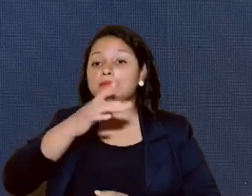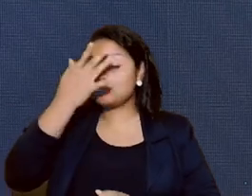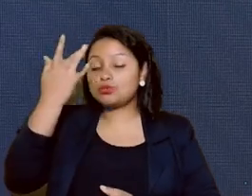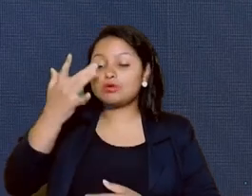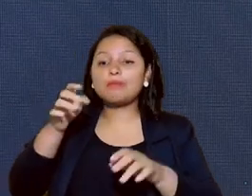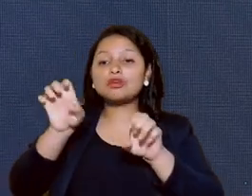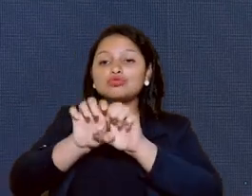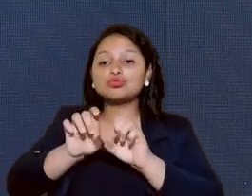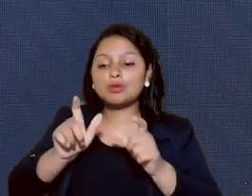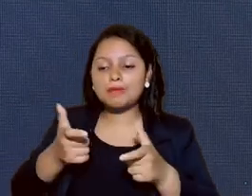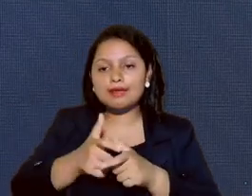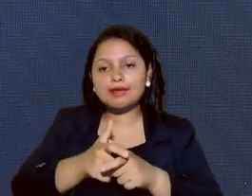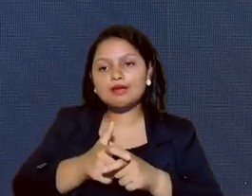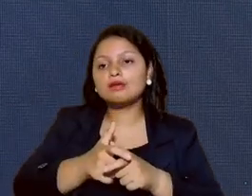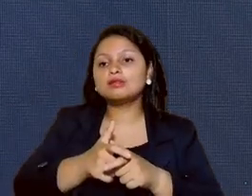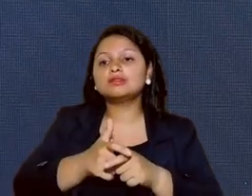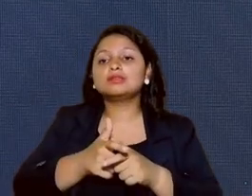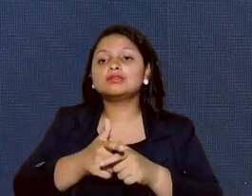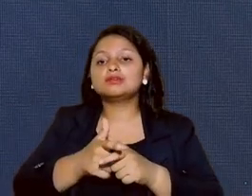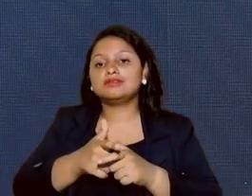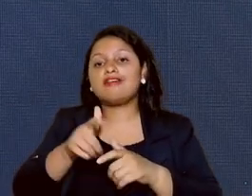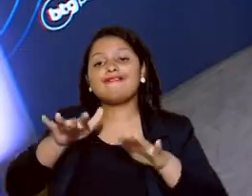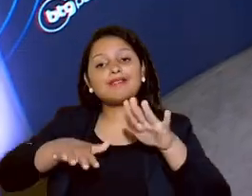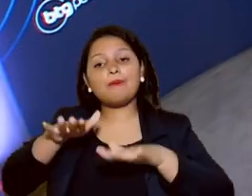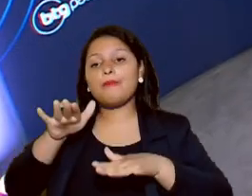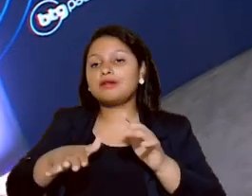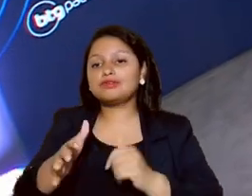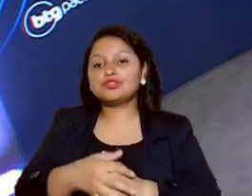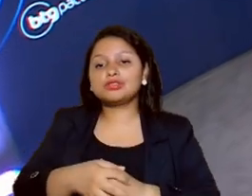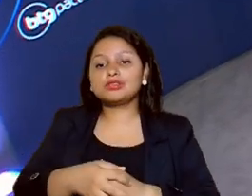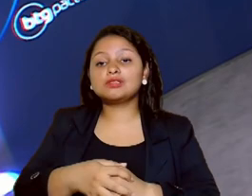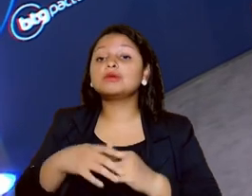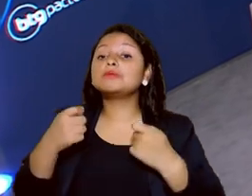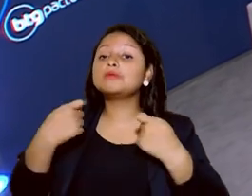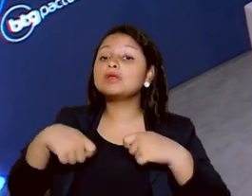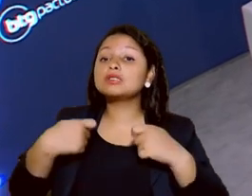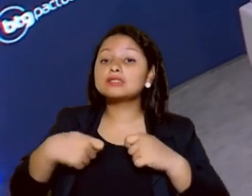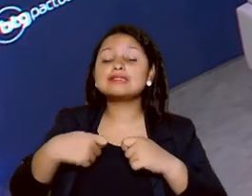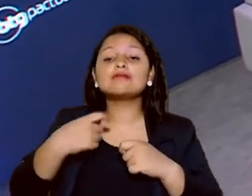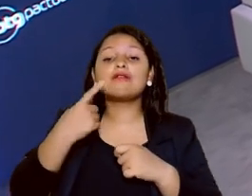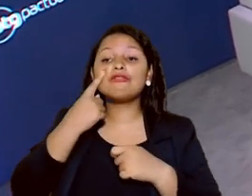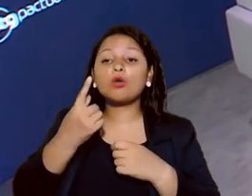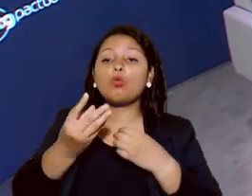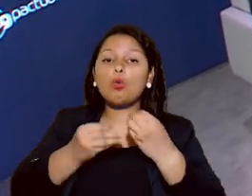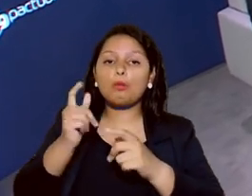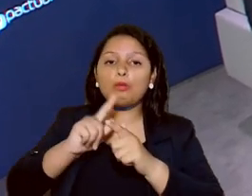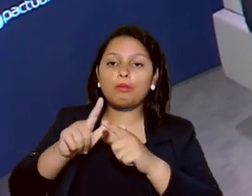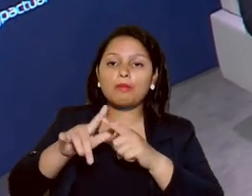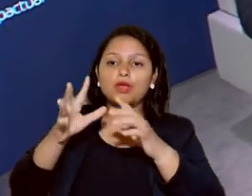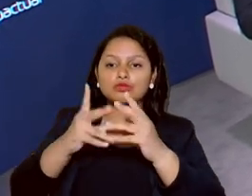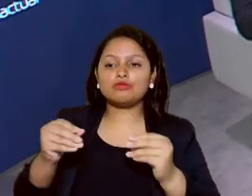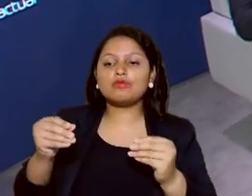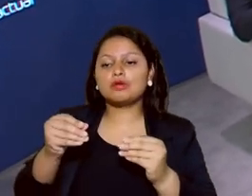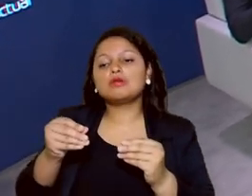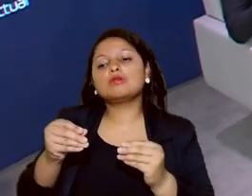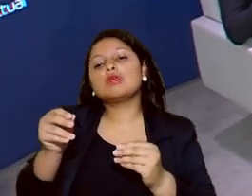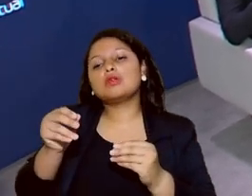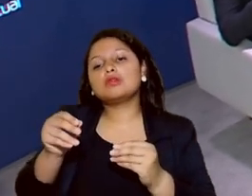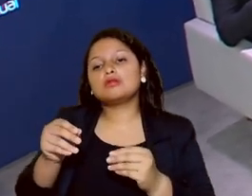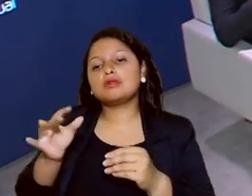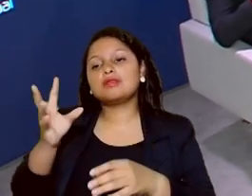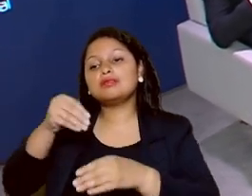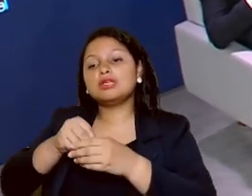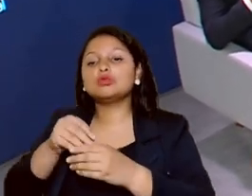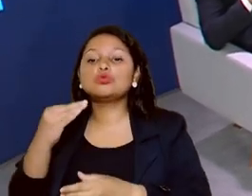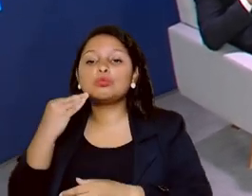o que a gente acredita que você que tem que prover o máximo de soluções ouvir através do próprio banco através dos